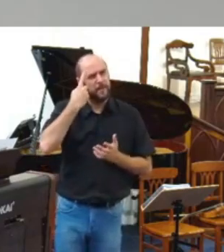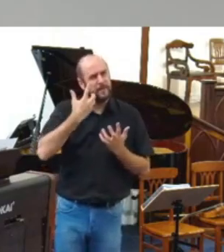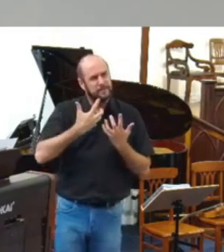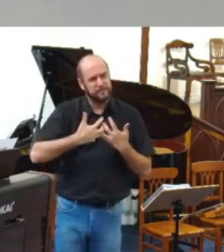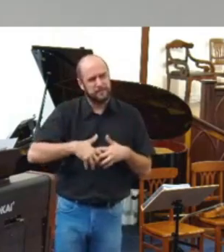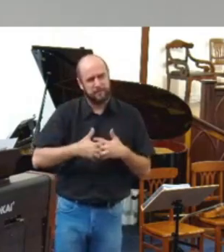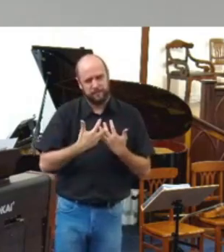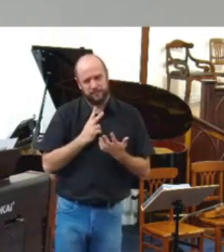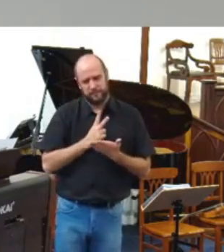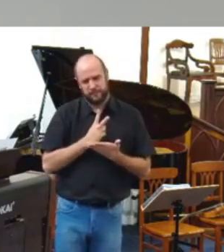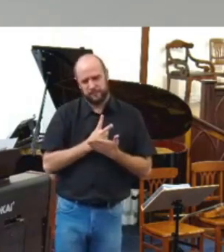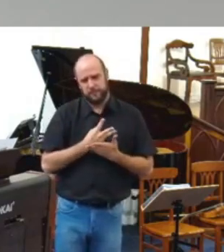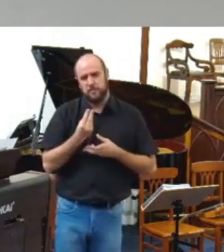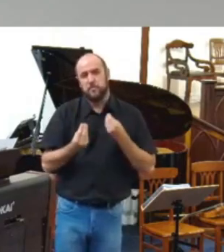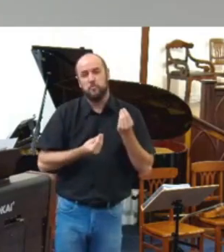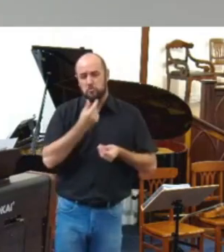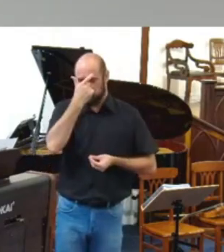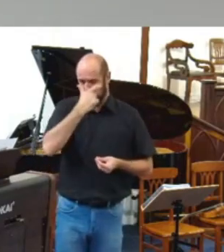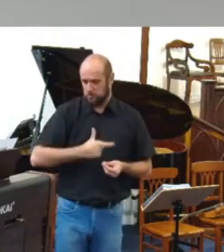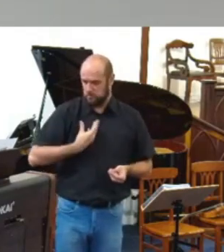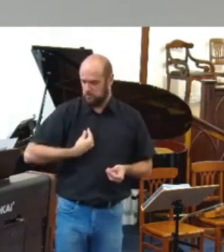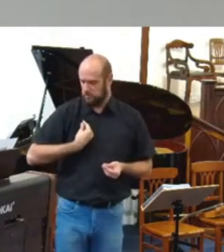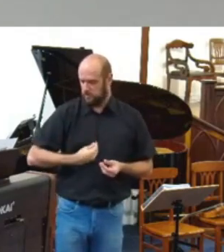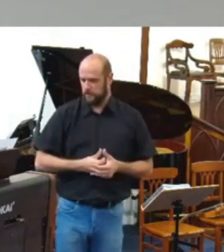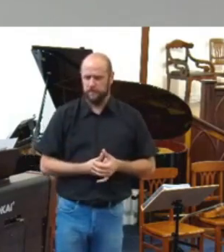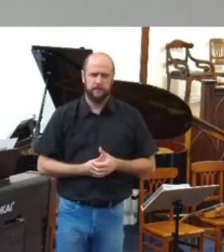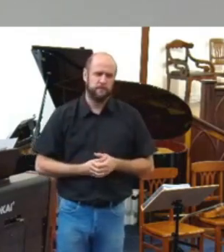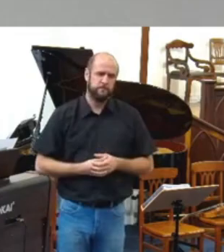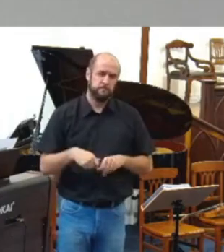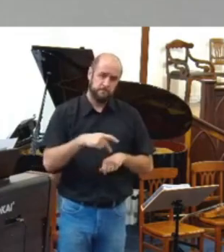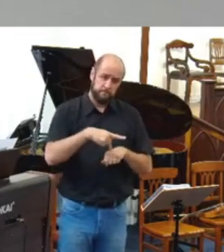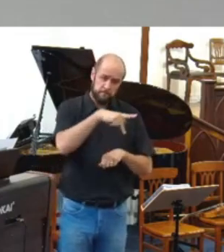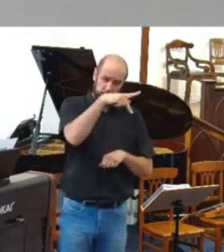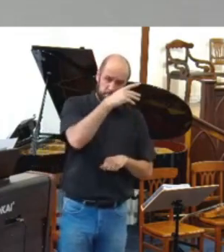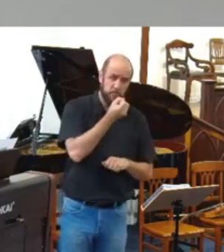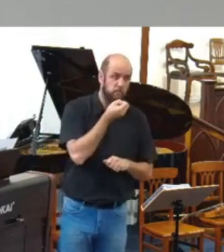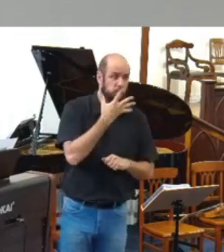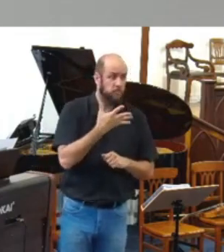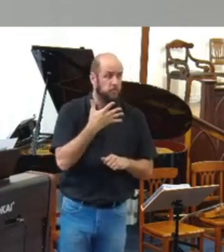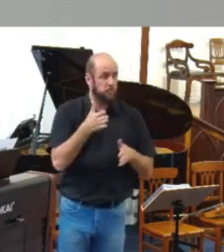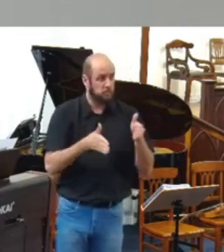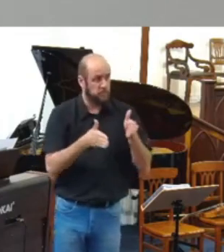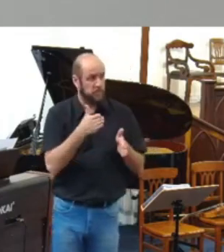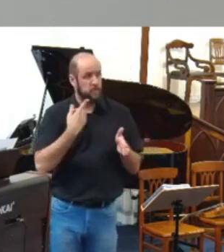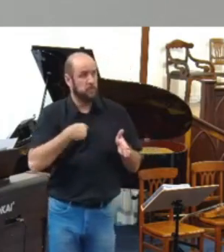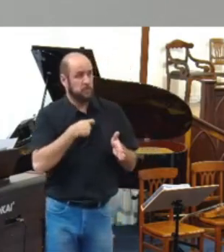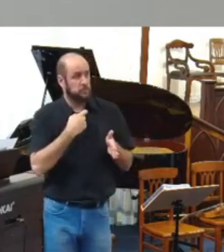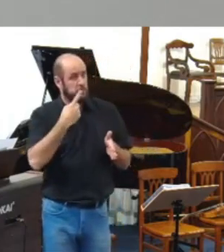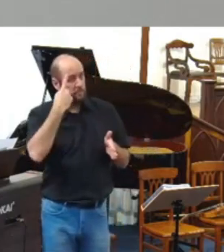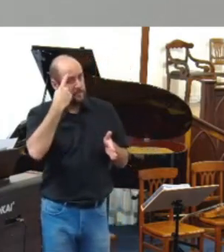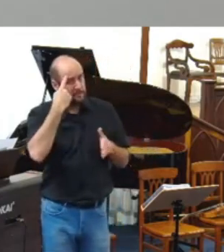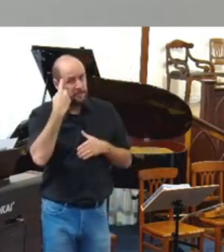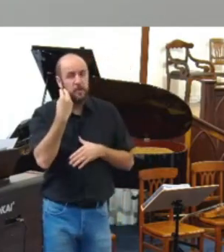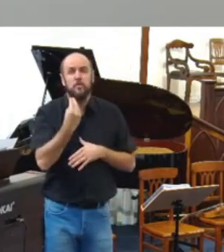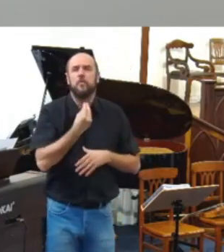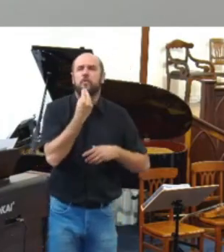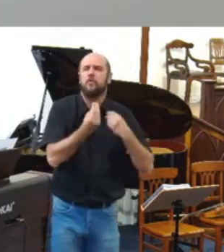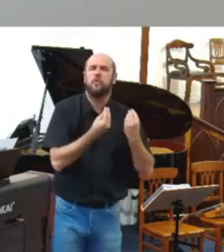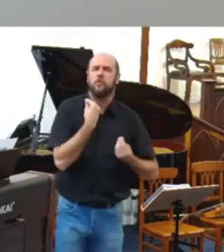nos levar a refletir sobre como nós vivemos. Páscoa é um bom momento para a gente refletir sobre como nós temos